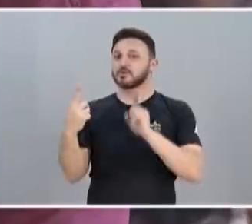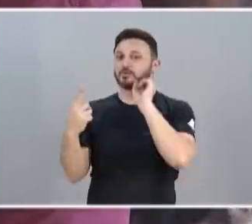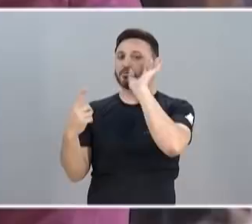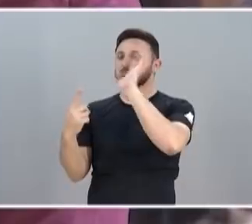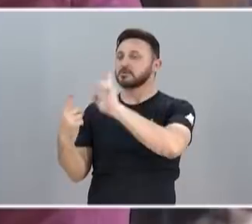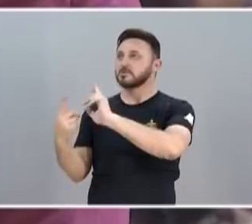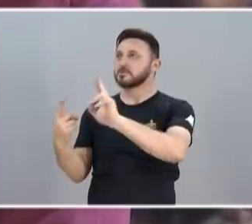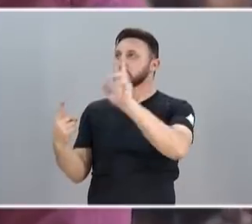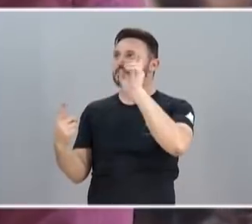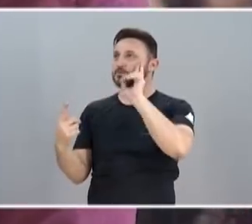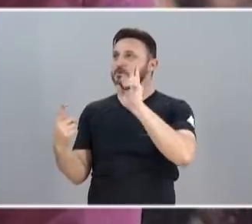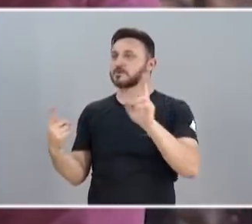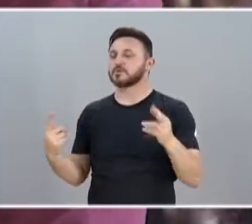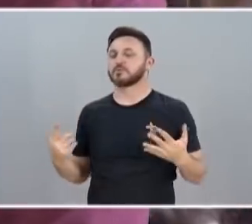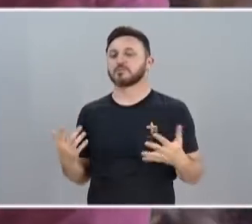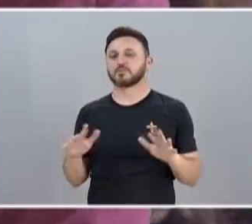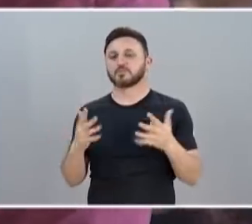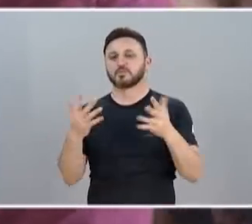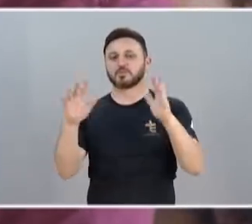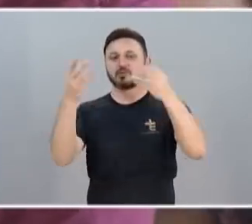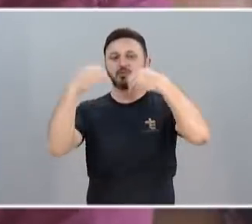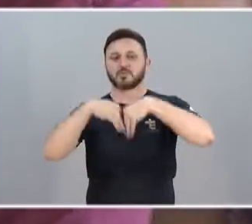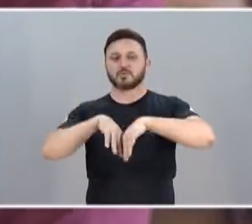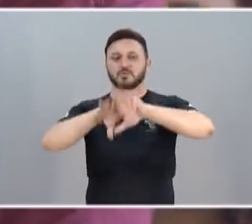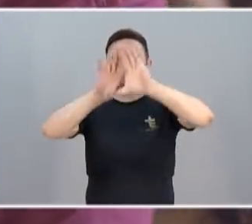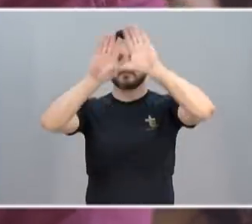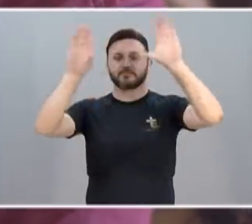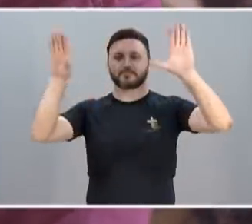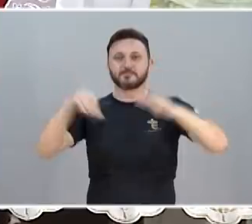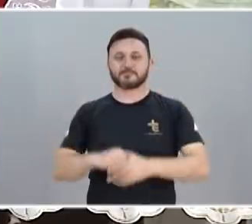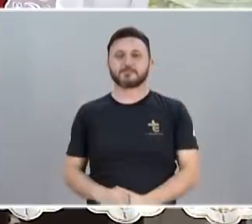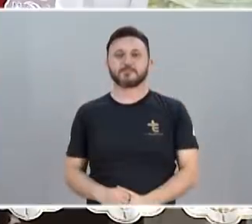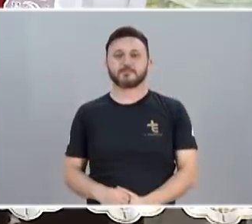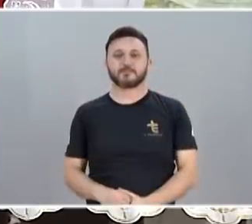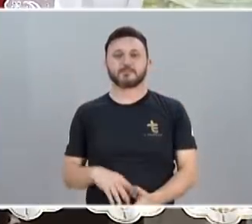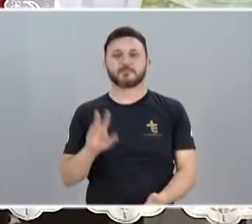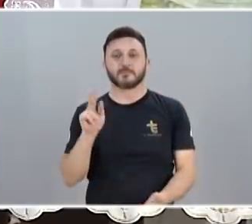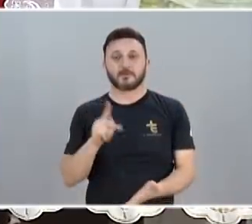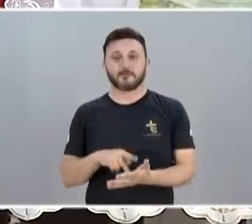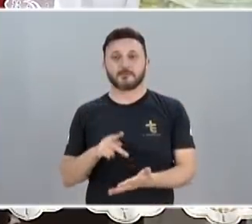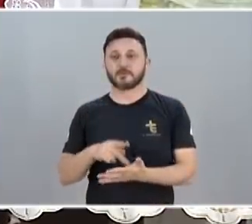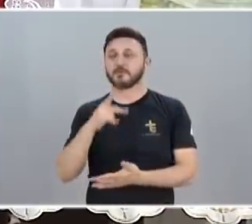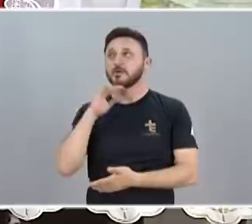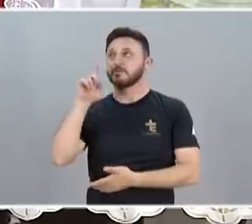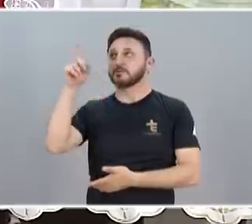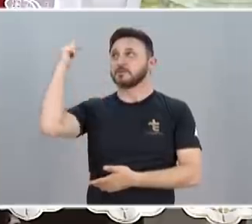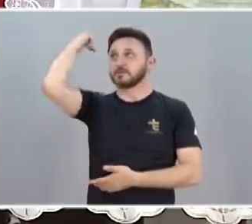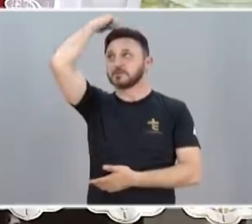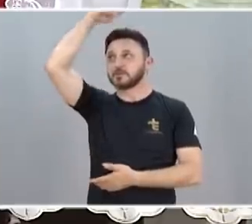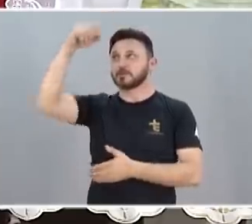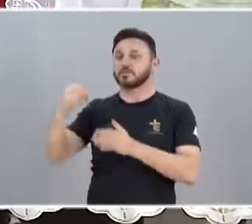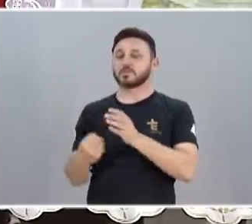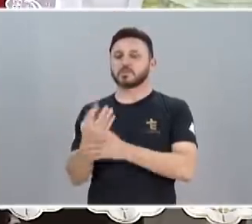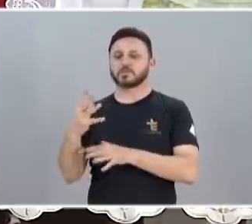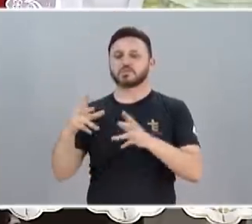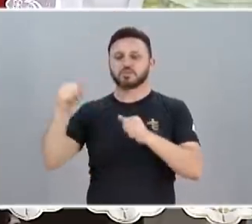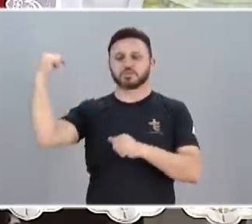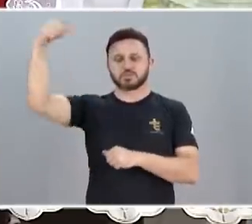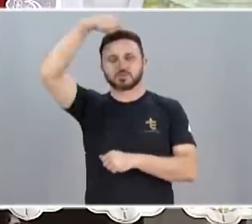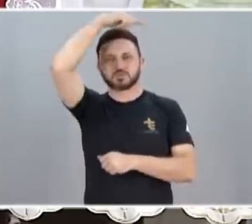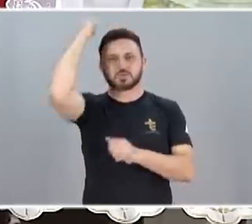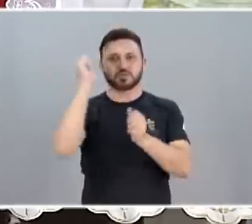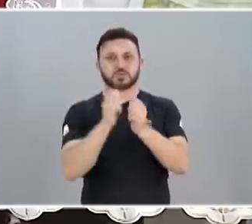alturas, bendito que vem em nome do Senhor. Hosana nas alturas. Na verdade, ó Pai, vós sois santo e fonte de toda